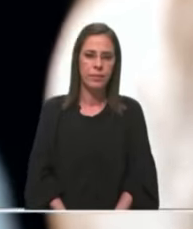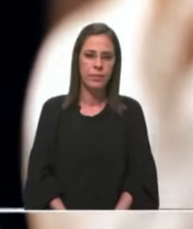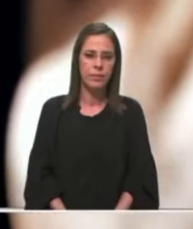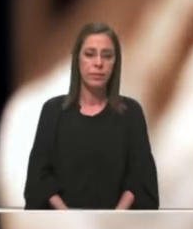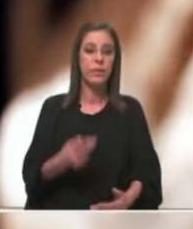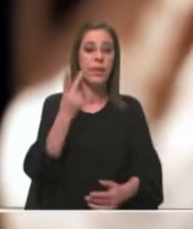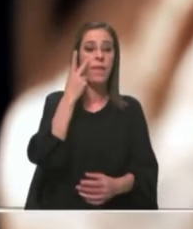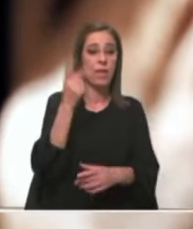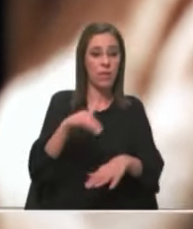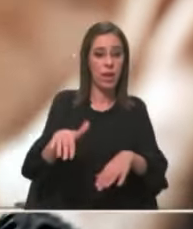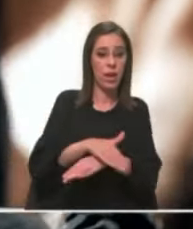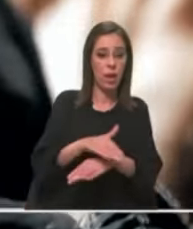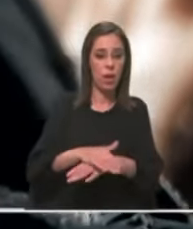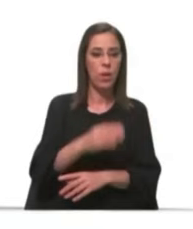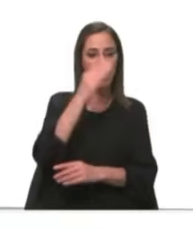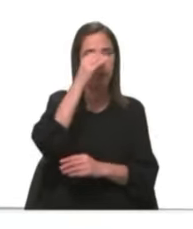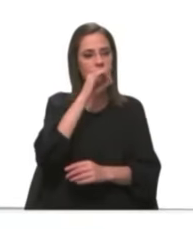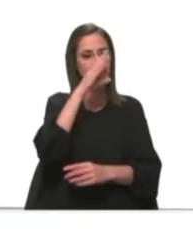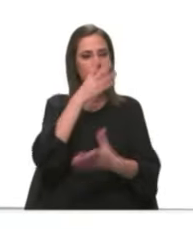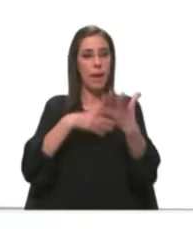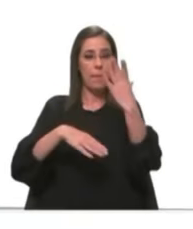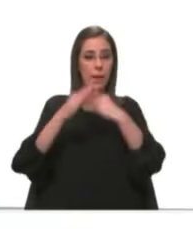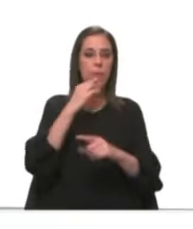Viver na rua ensina-nos muita coisa.